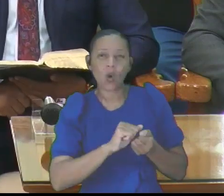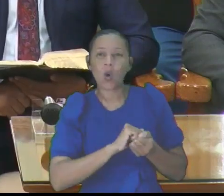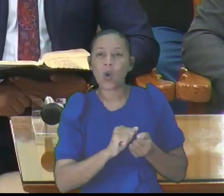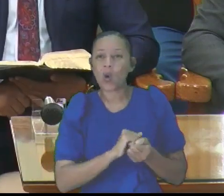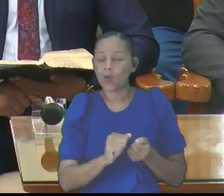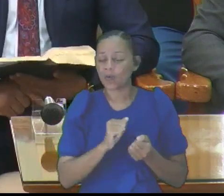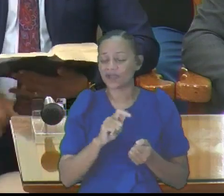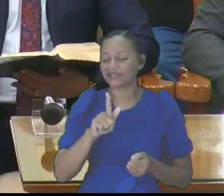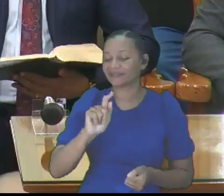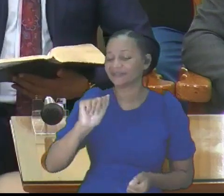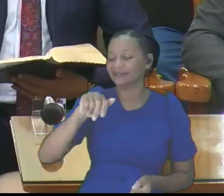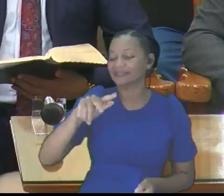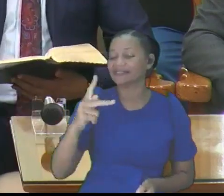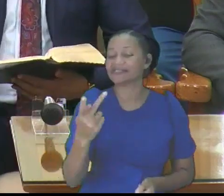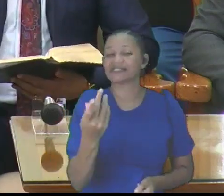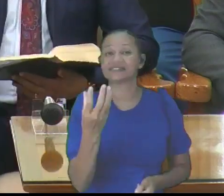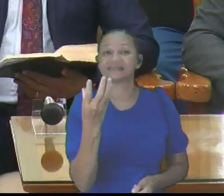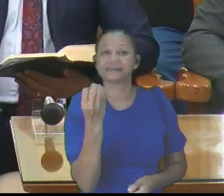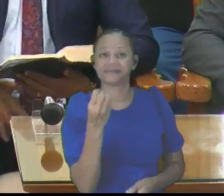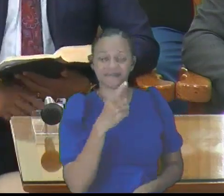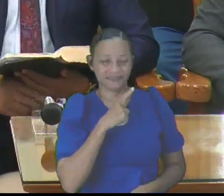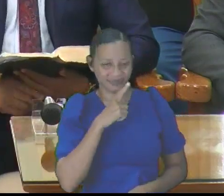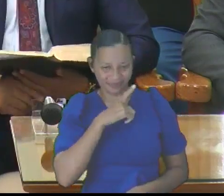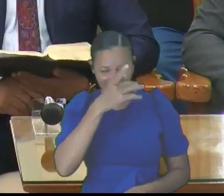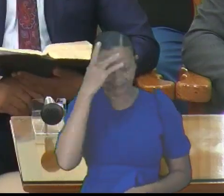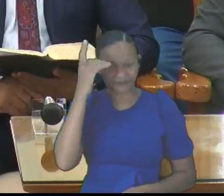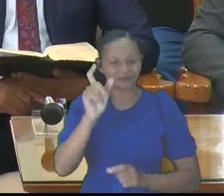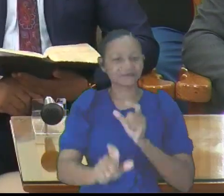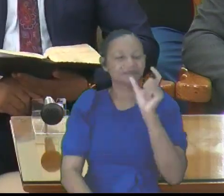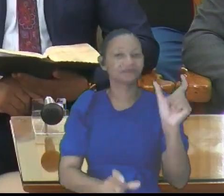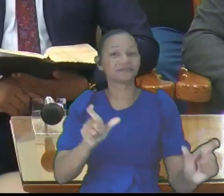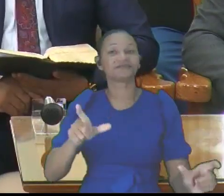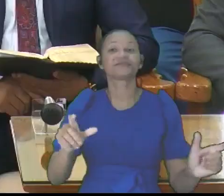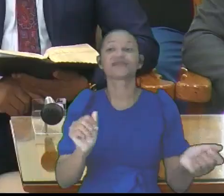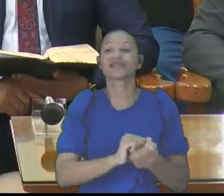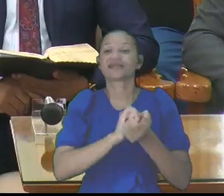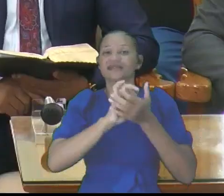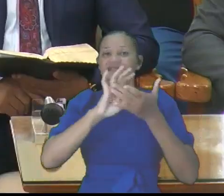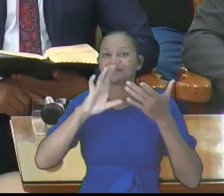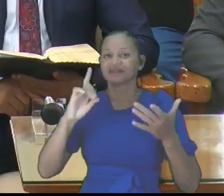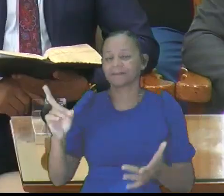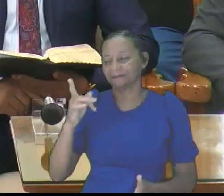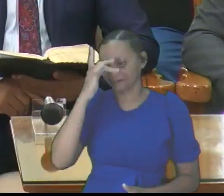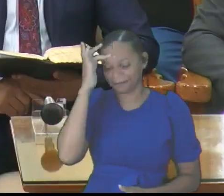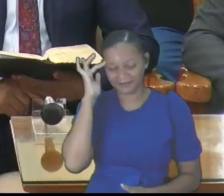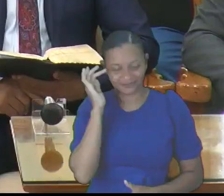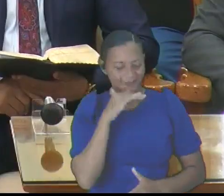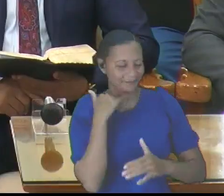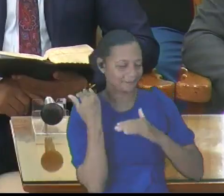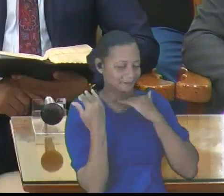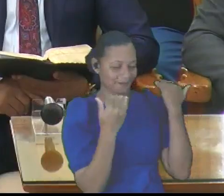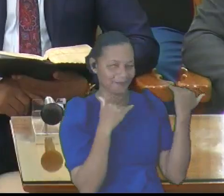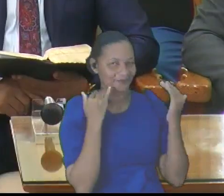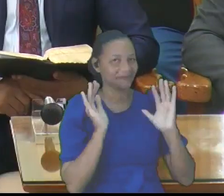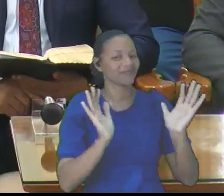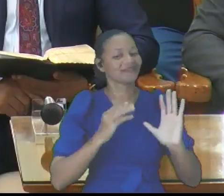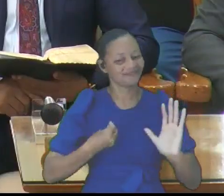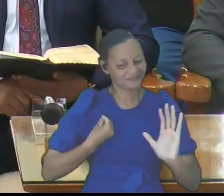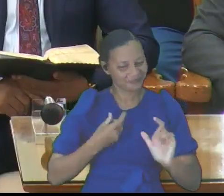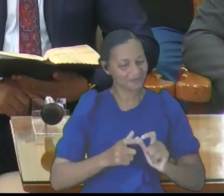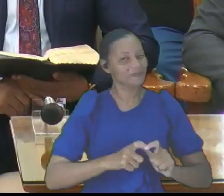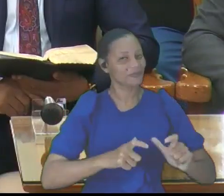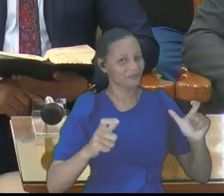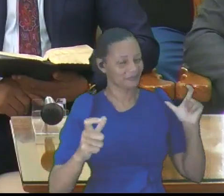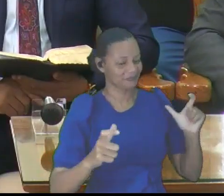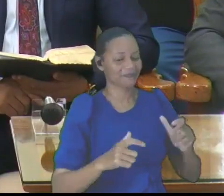alcançou esse tempo? Ainda tem muita gente desse tempo aqui, glória a Deus, né? Pensei que já tinha morrido um bocado, mas tem muita gente. Então, meus amados